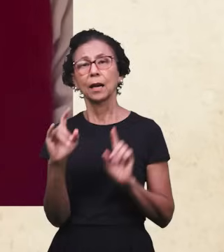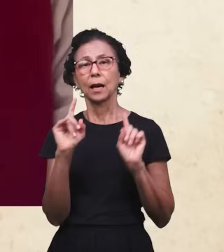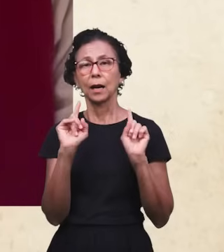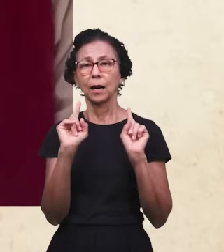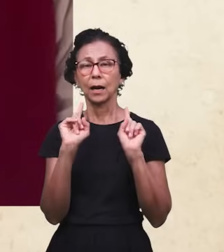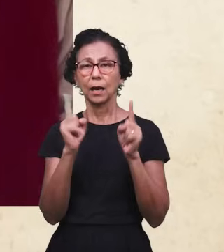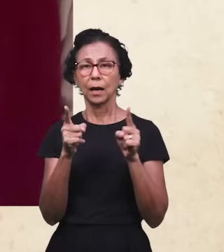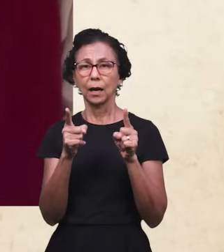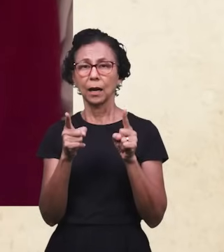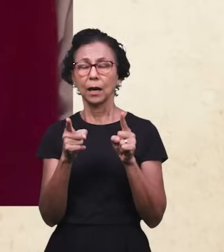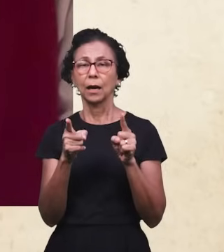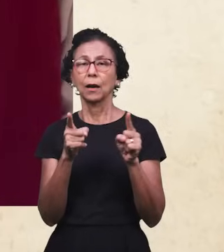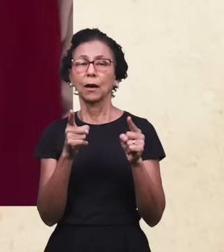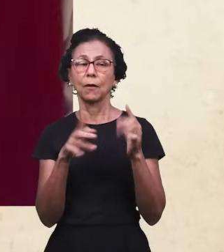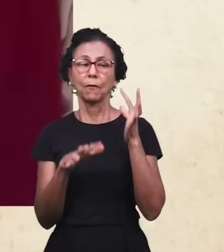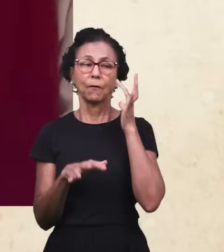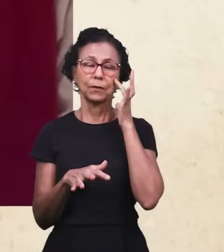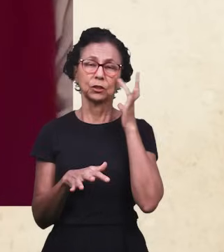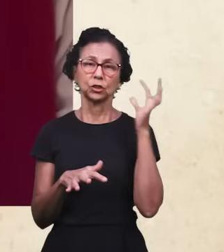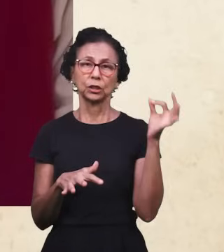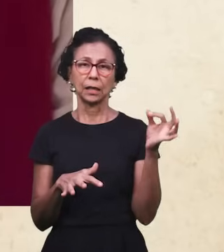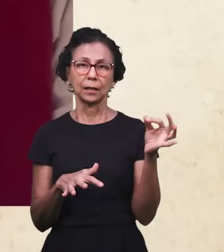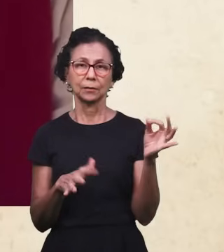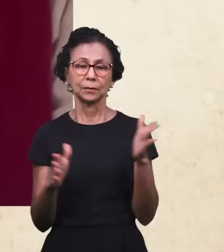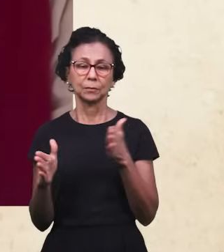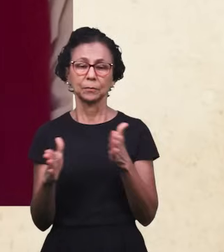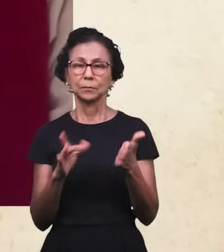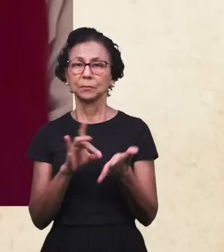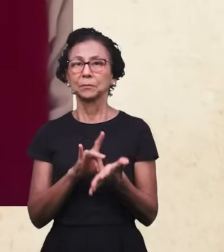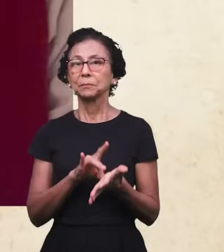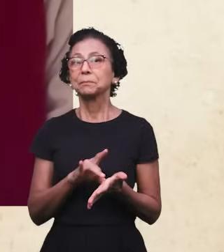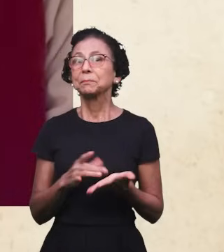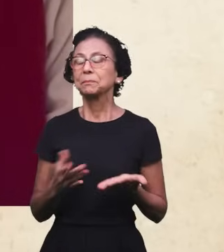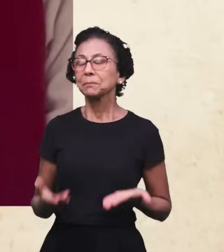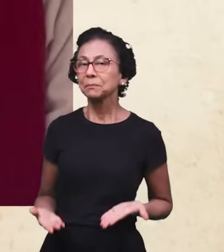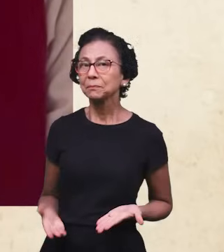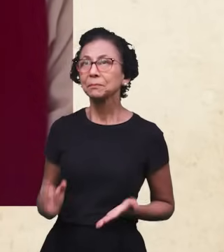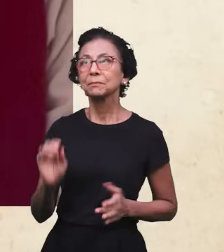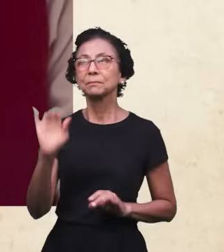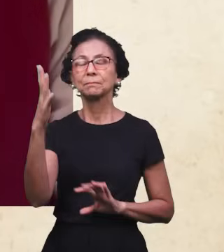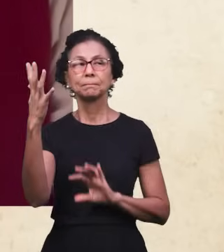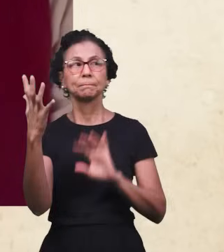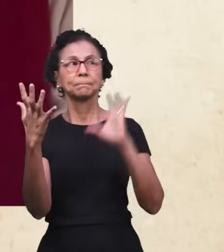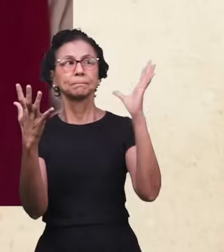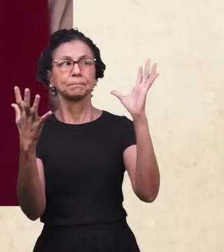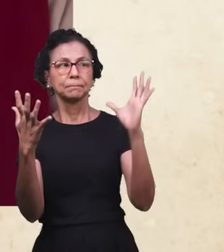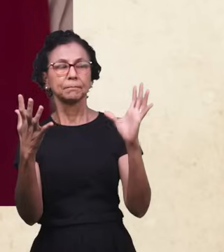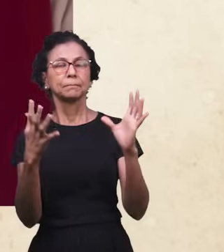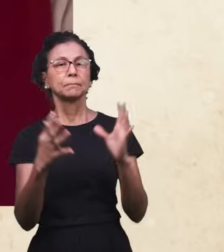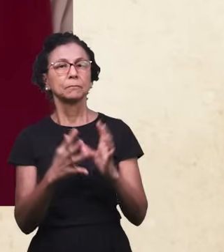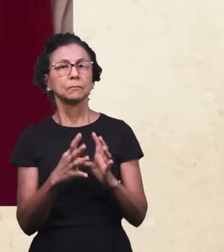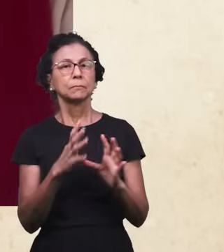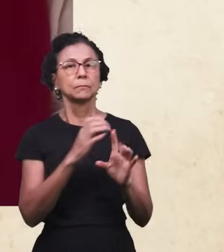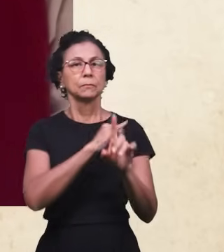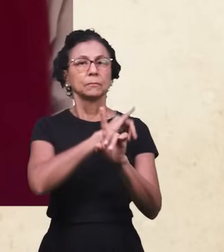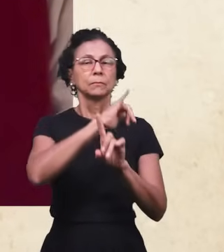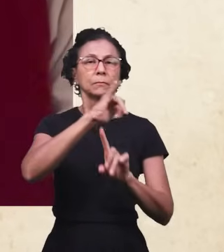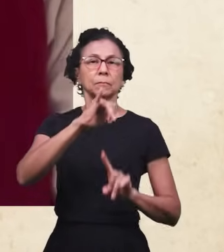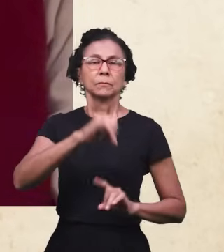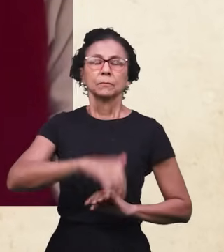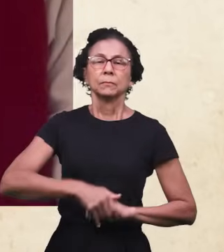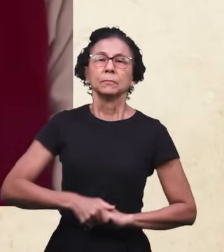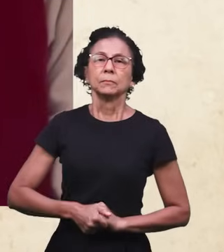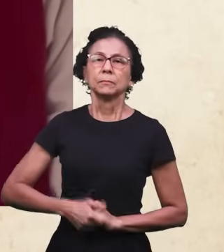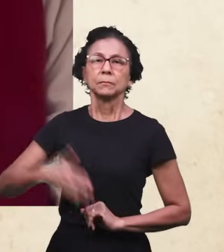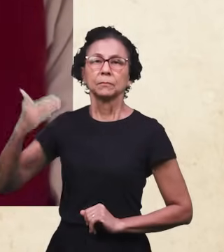é vigilância, vigilância para esses momentos que estamos vivendo. Os sinais, os marcadores proféticos